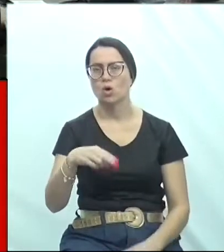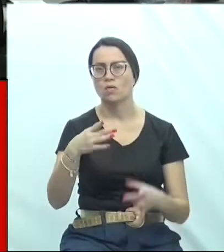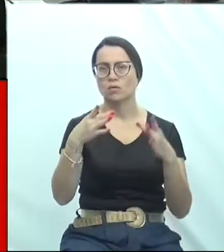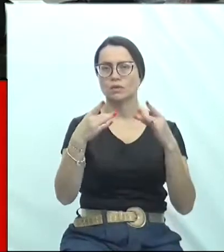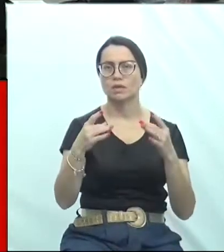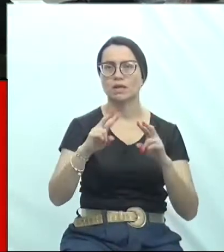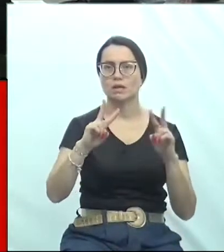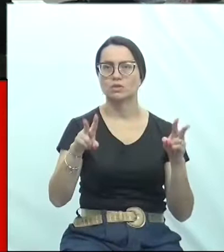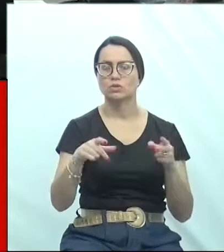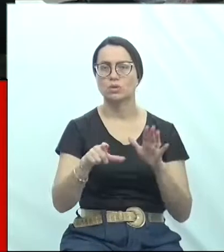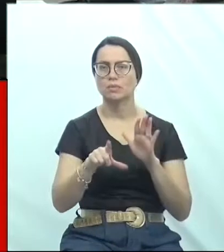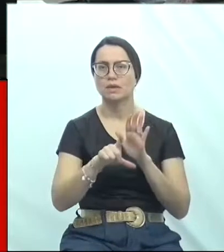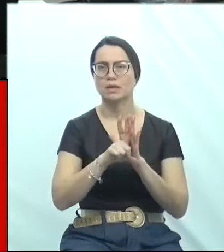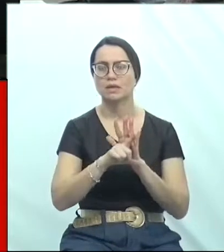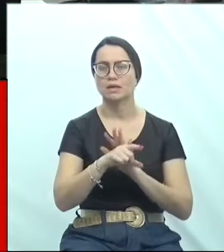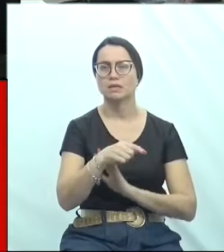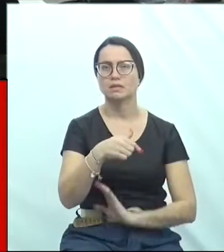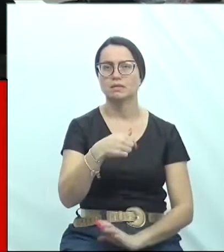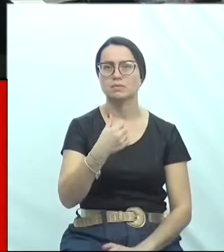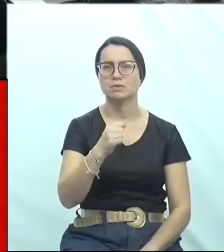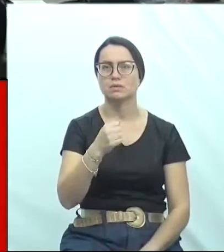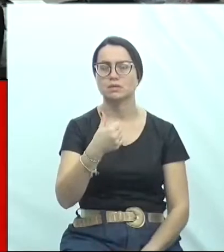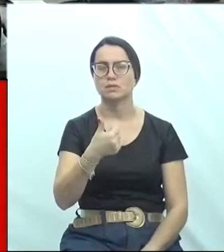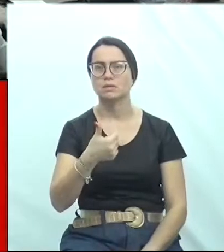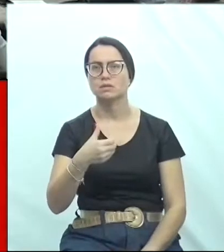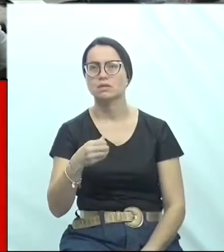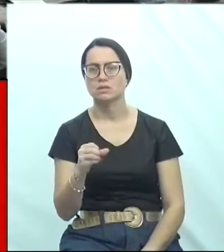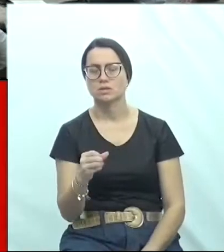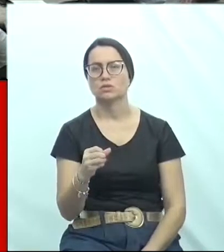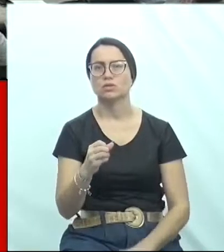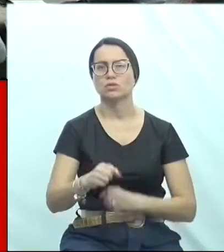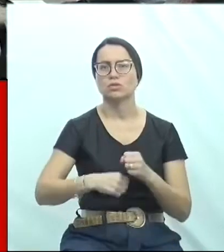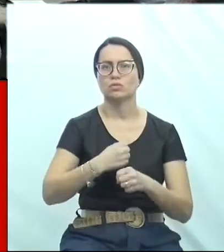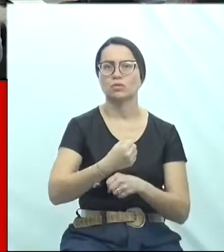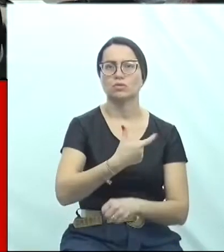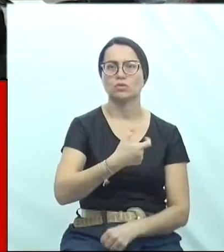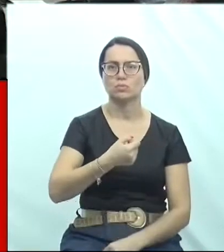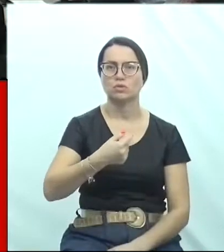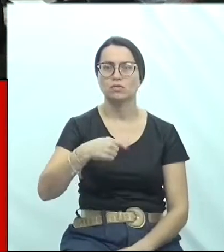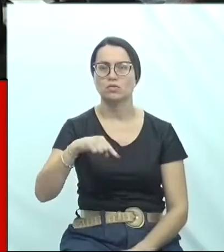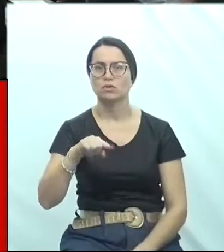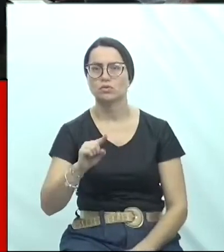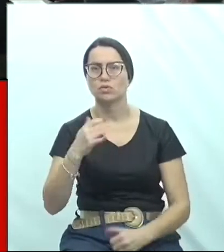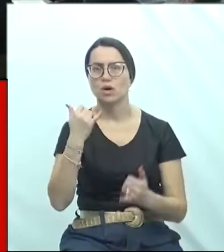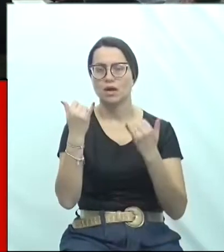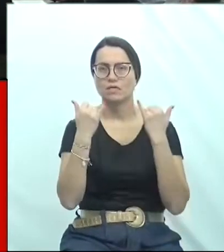7.916/2021. Informo que, conforme o requerimento número